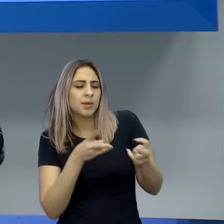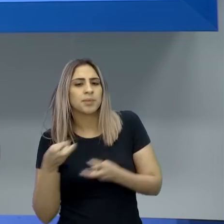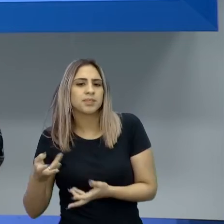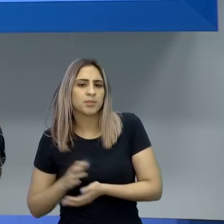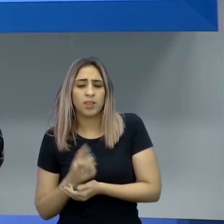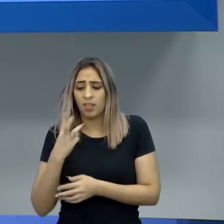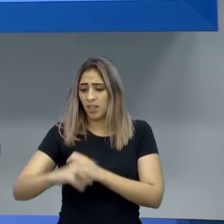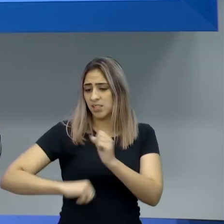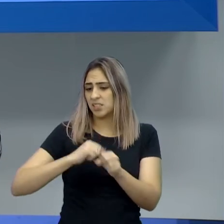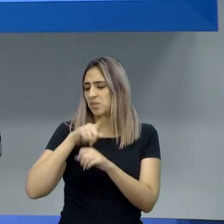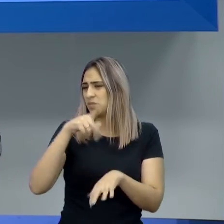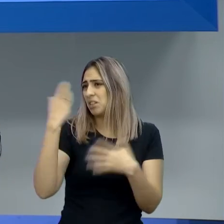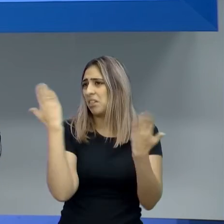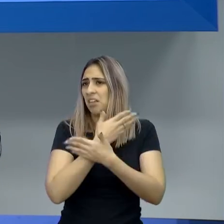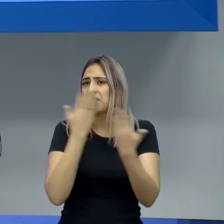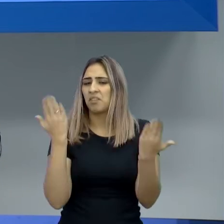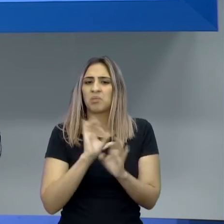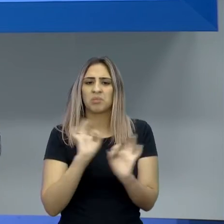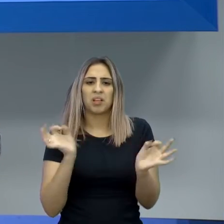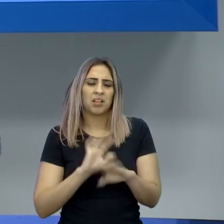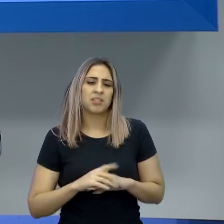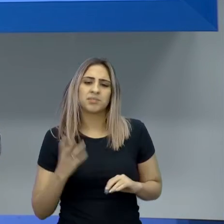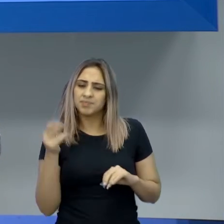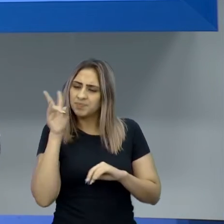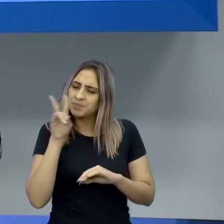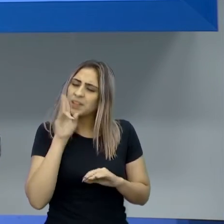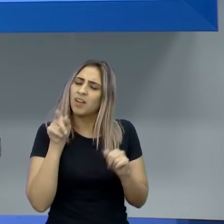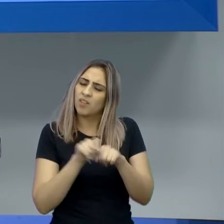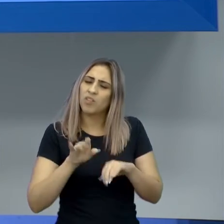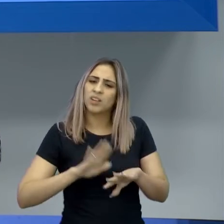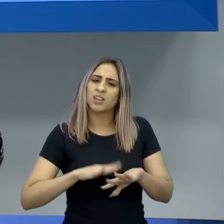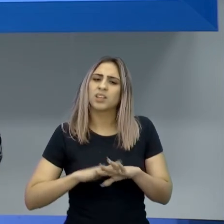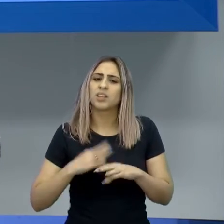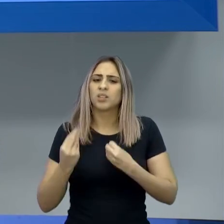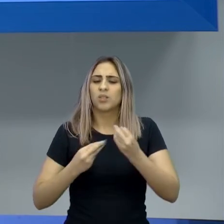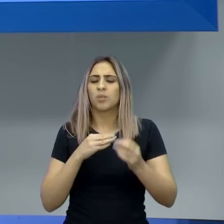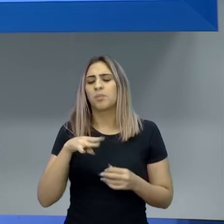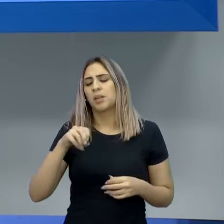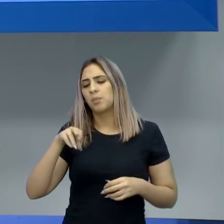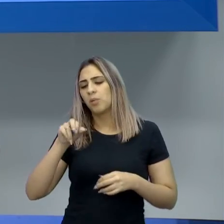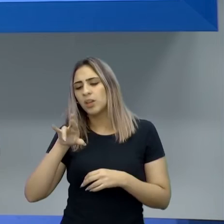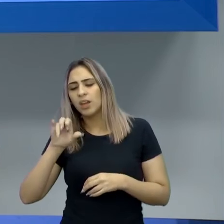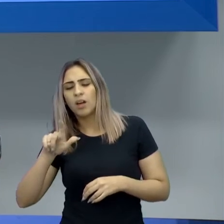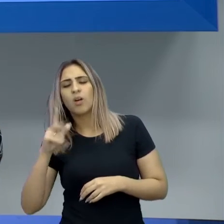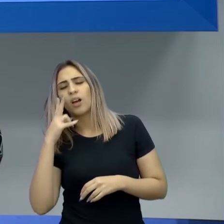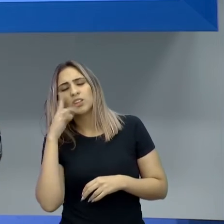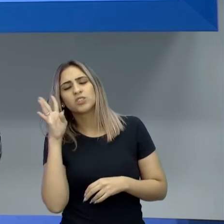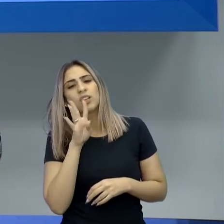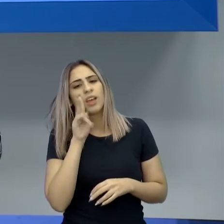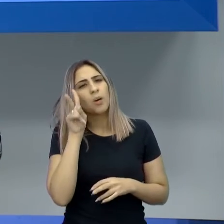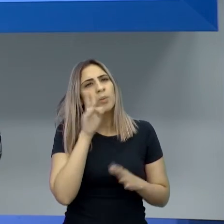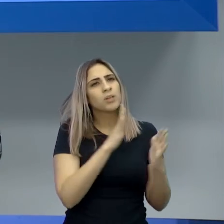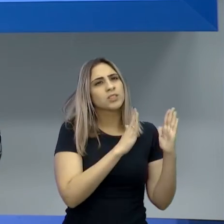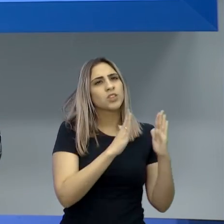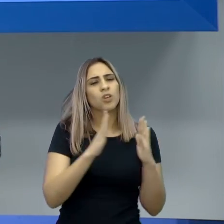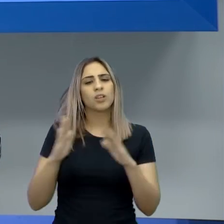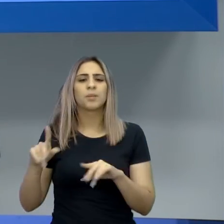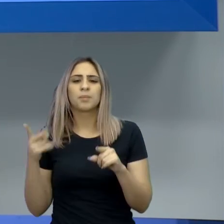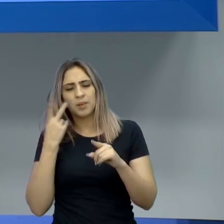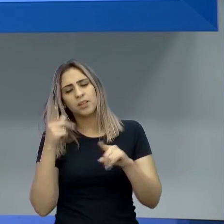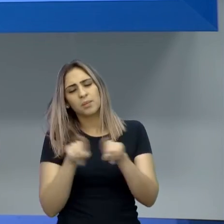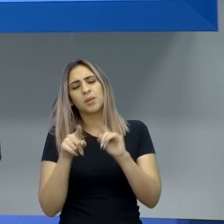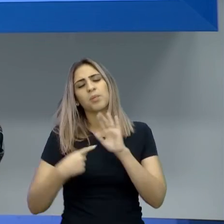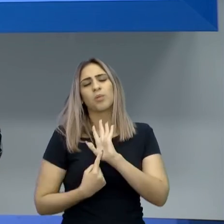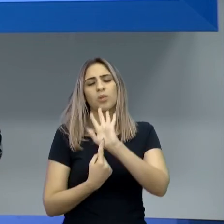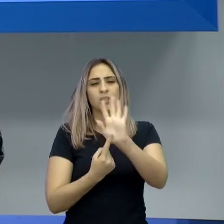que você nem viu passar, entendeu? Então é legal registrar, tanto aí pelo memorial, eu acho excelente essa ideia, professora, mas também para você